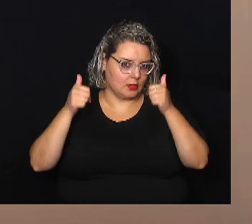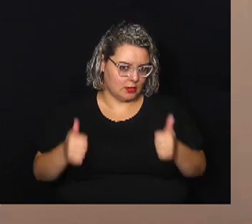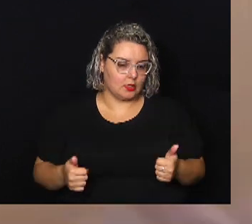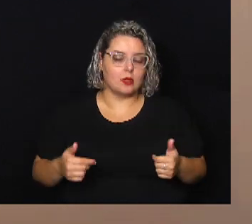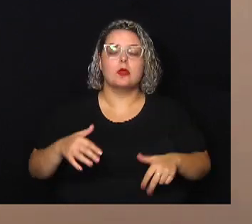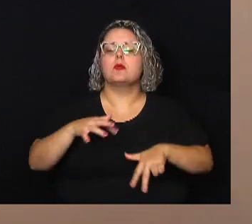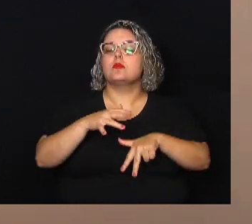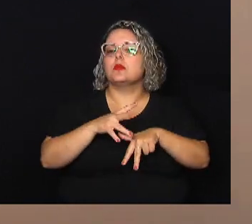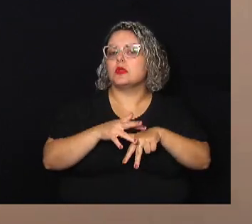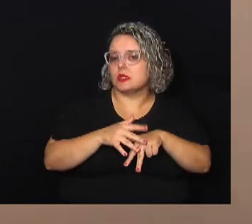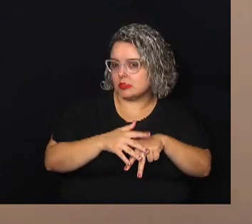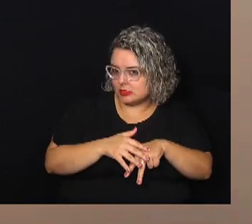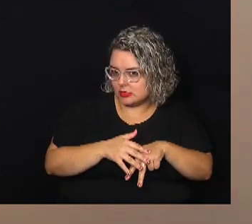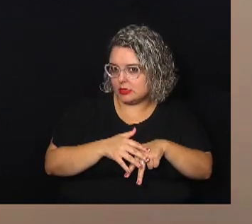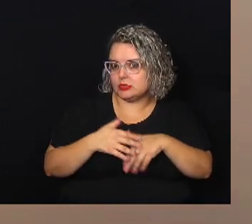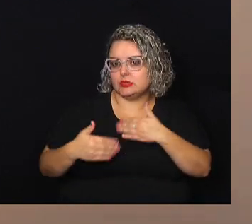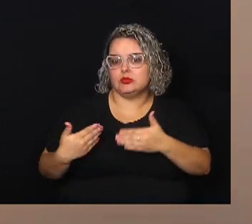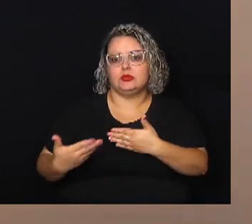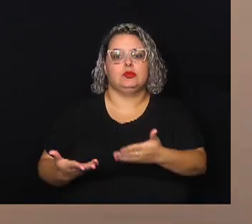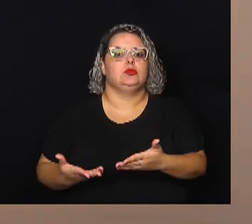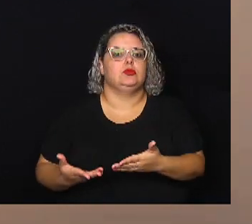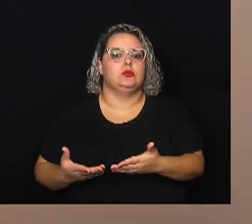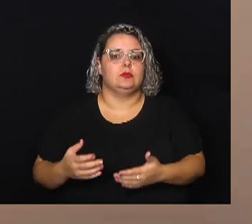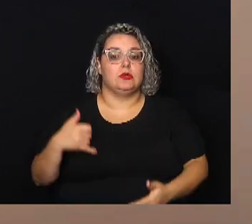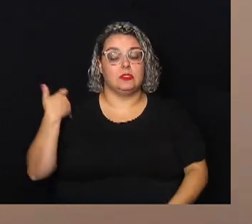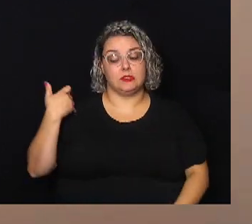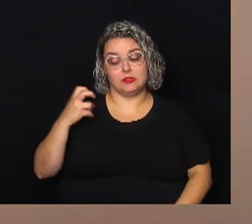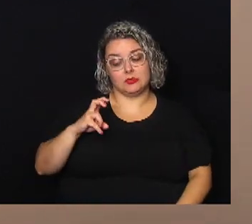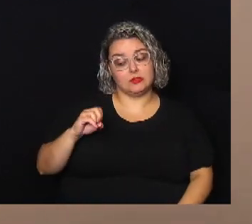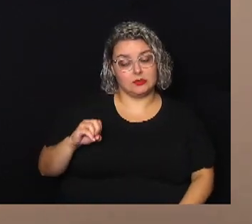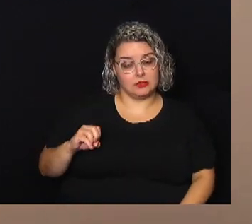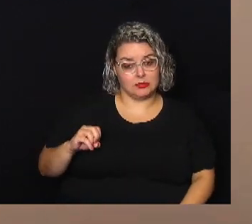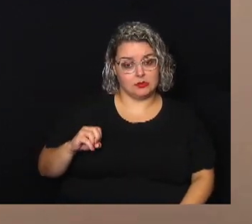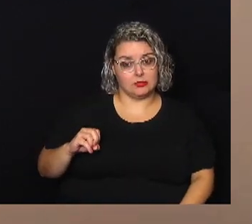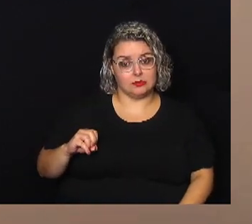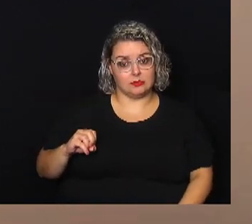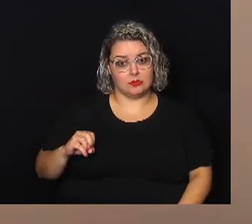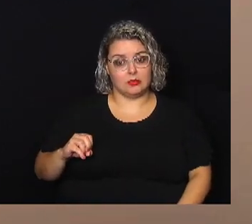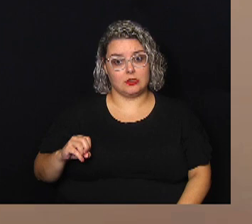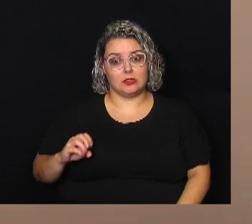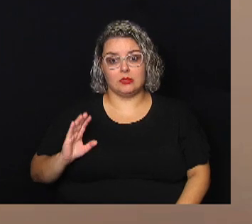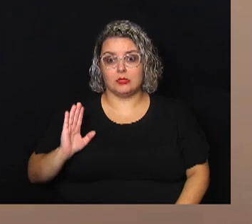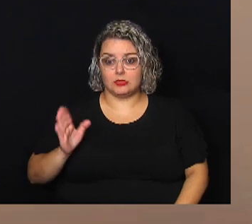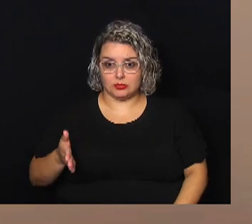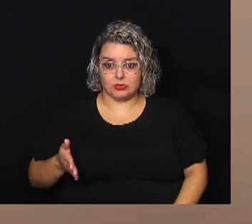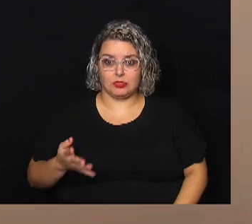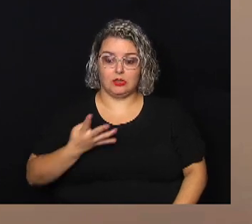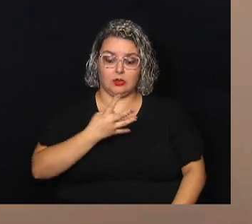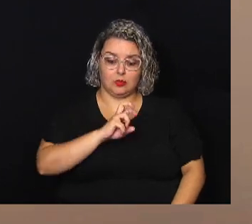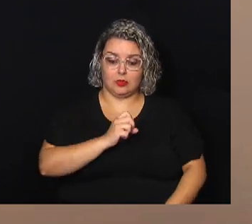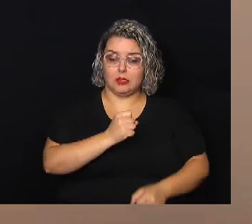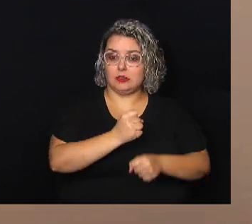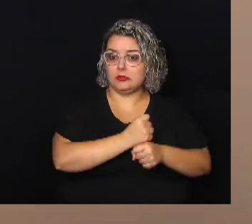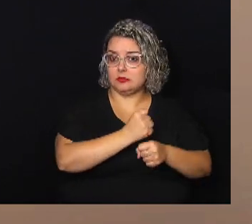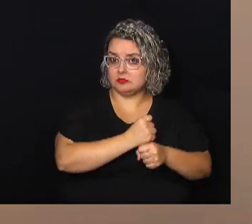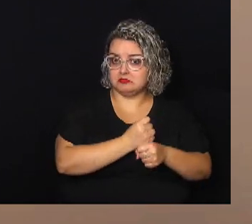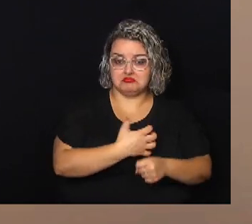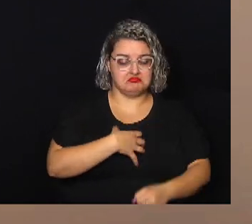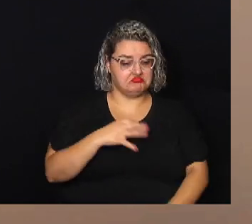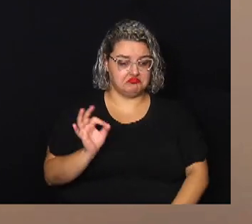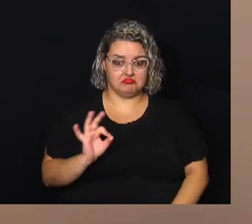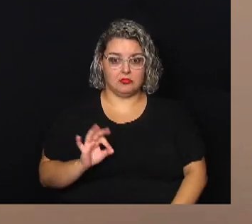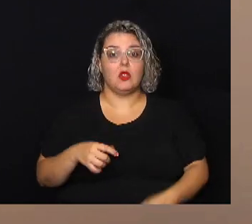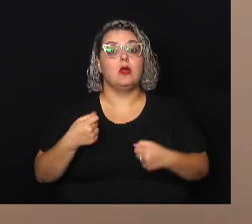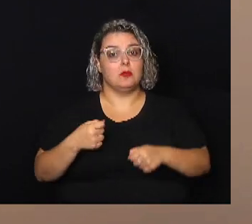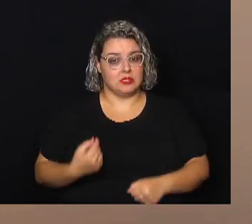hoje, via de regra, fez 50 anos e atualmente já se fala em 45 anos, não tem sintoma, tem que fazer uma